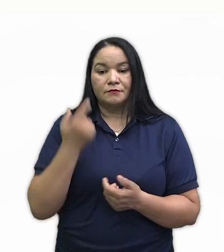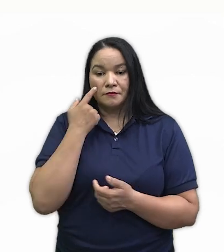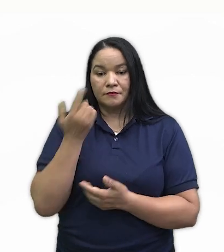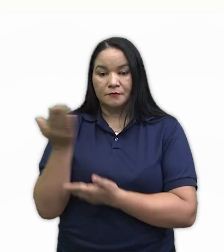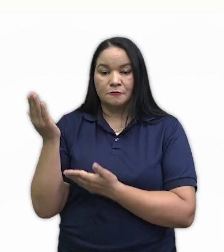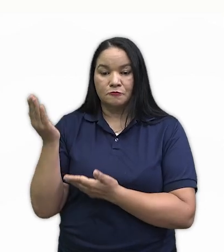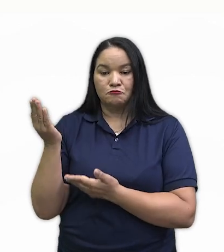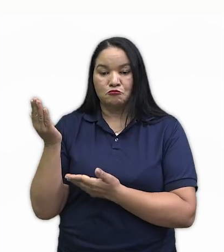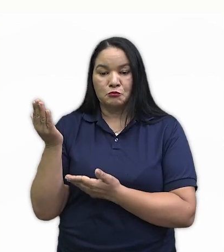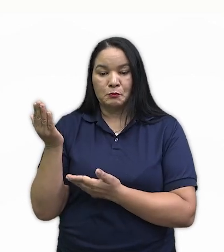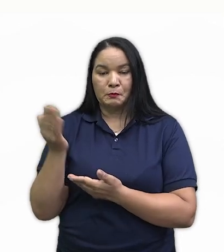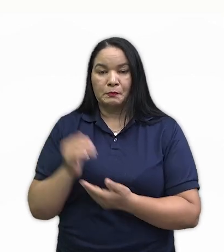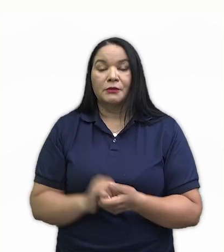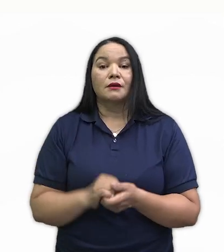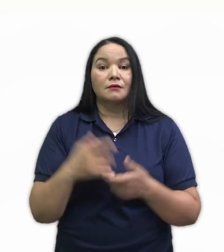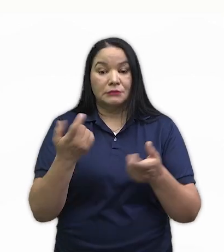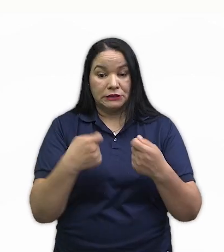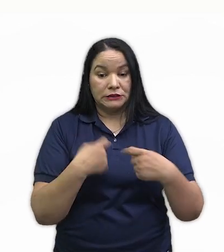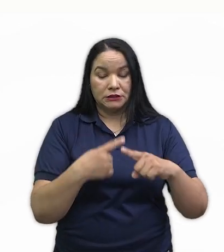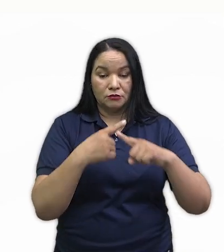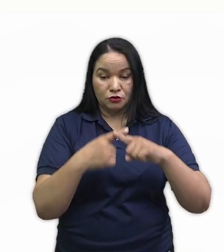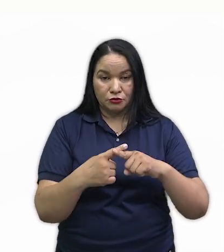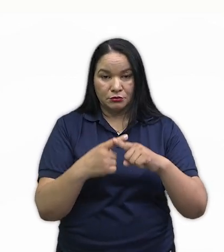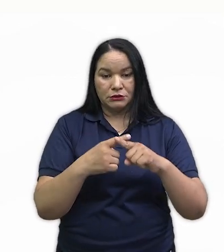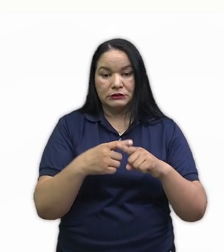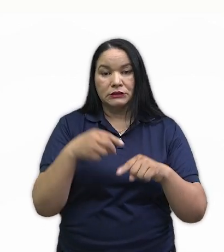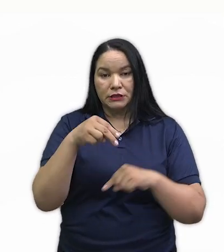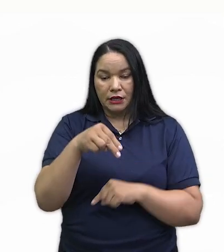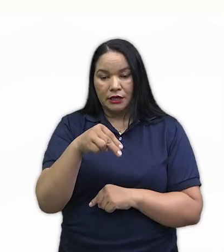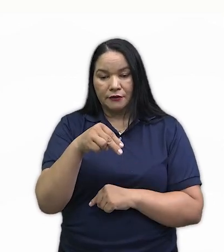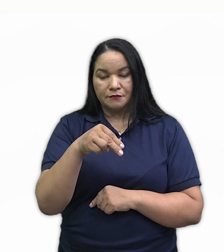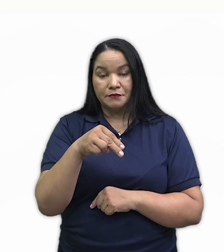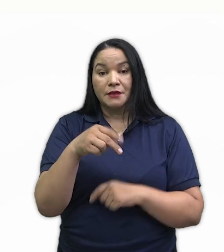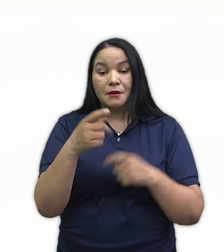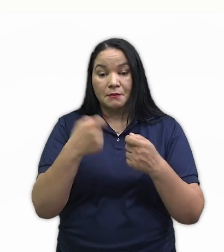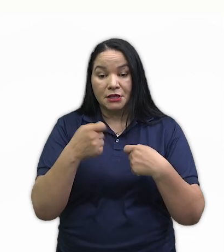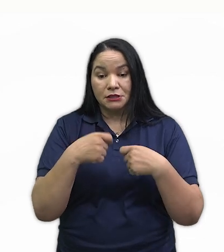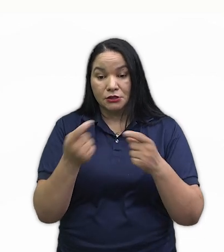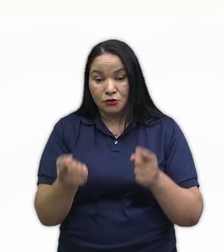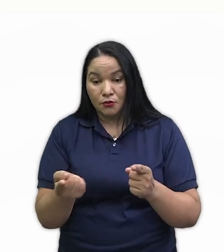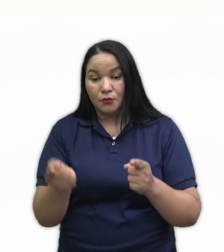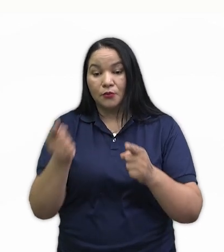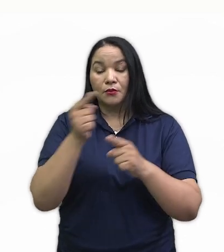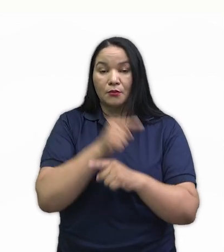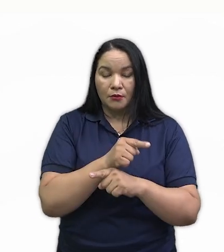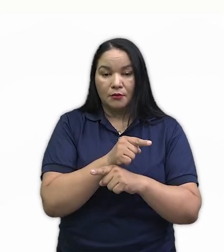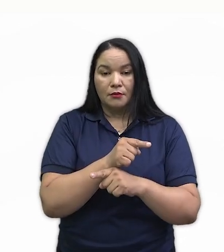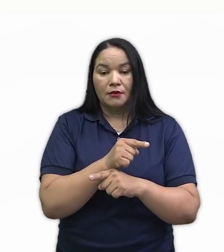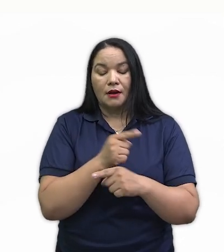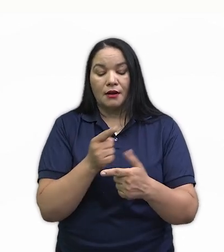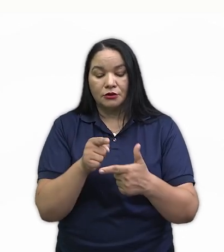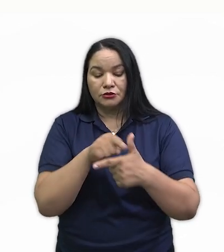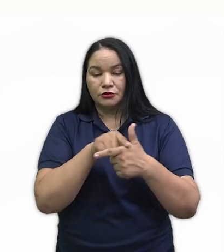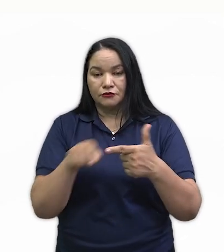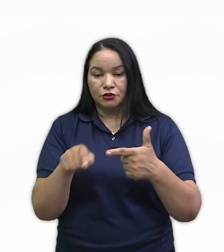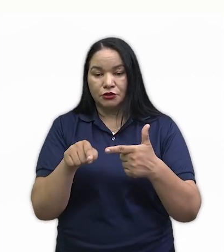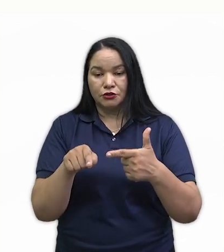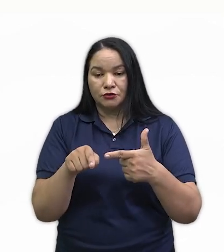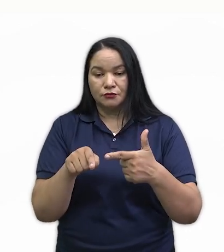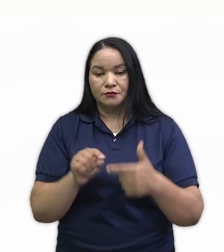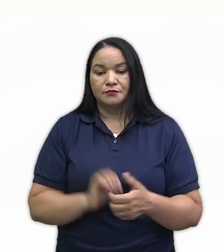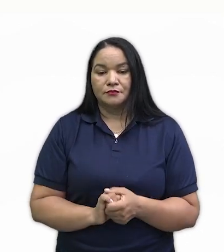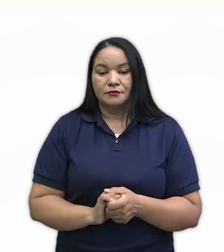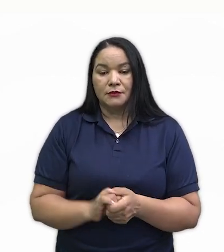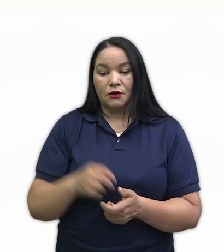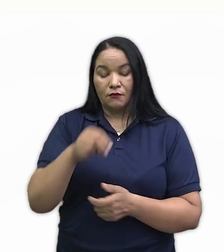destacando agora está multiplicando esse n, ele vai ter que passar para o outro lado dividindo. Então, nós teremos